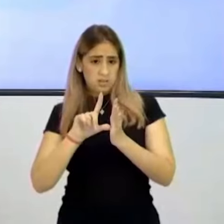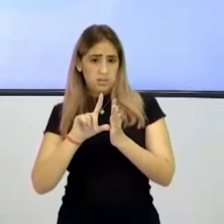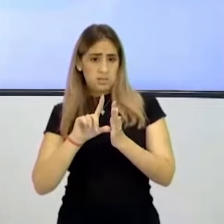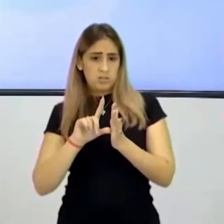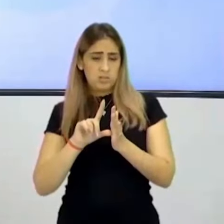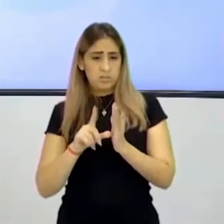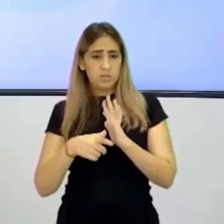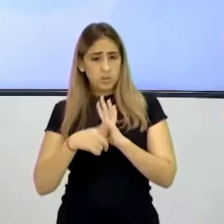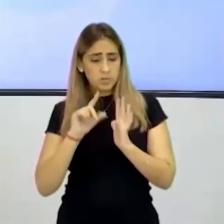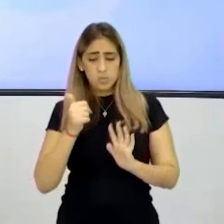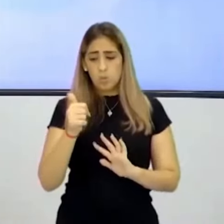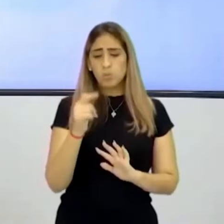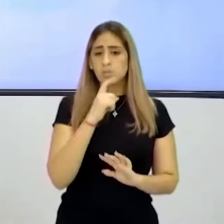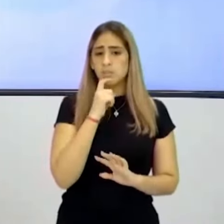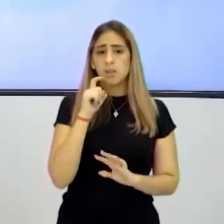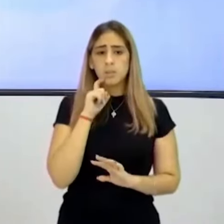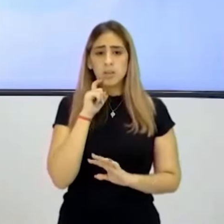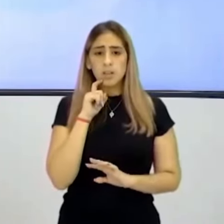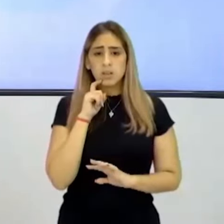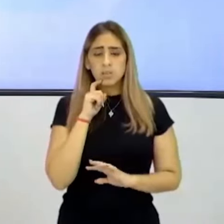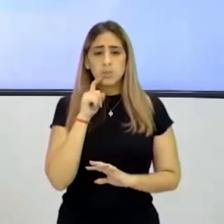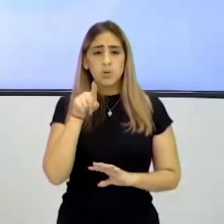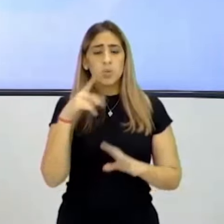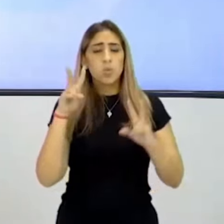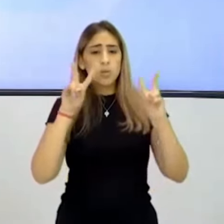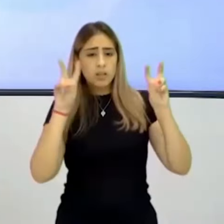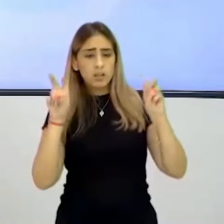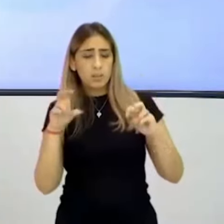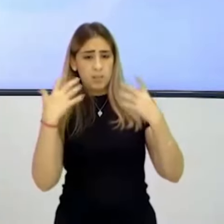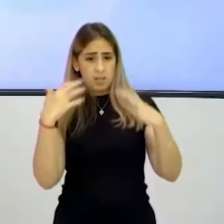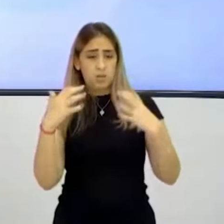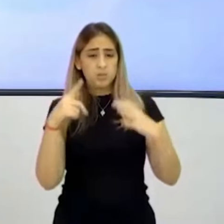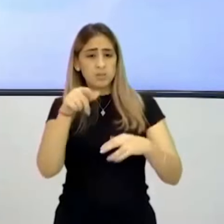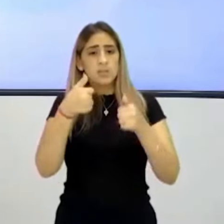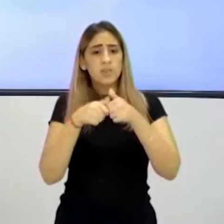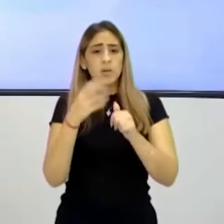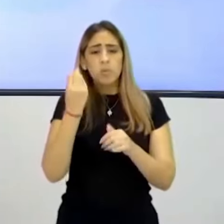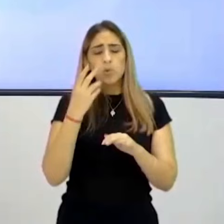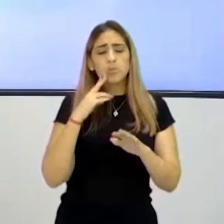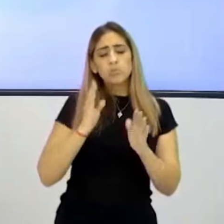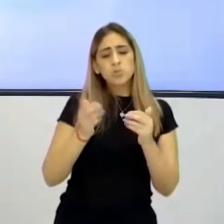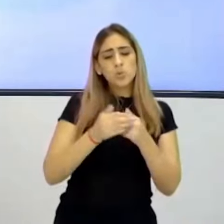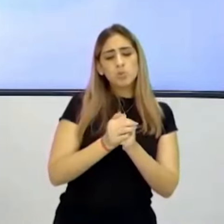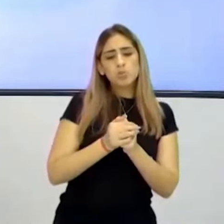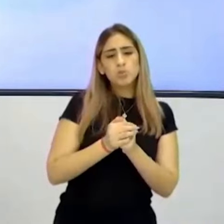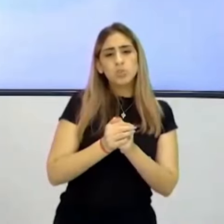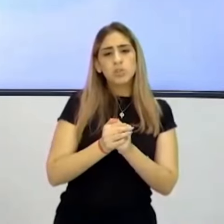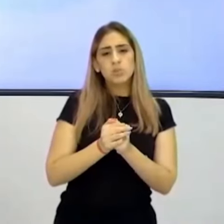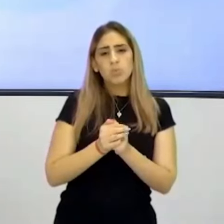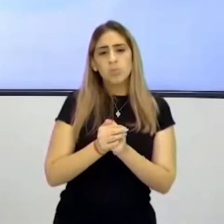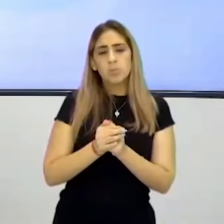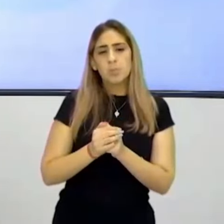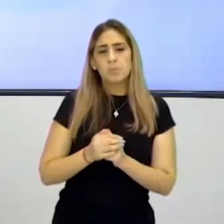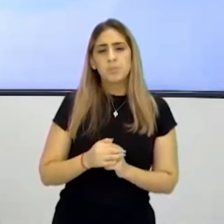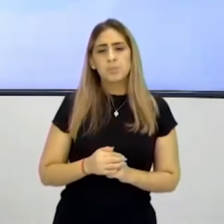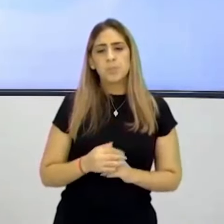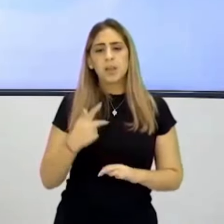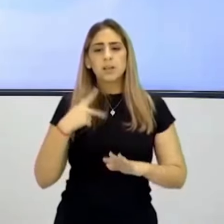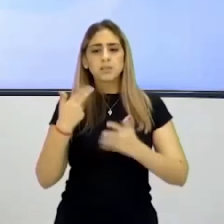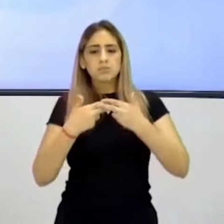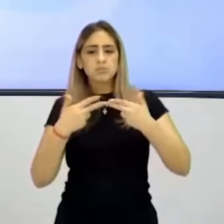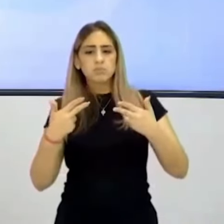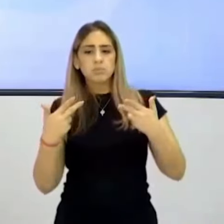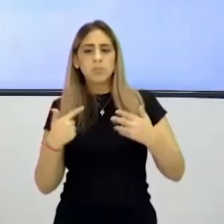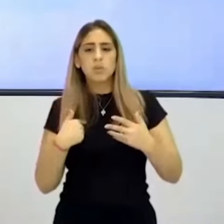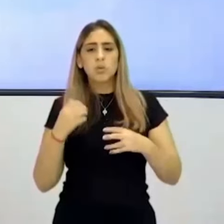antes do 11 de setembro, o tema terrorismo, ele ficava muito pautado ali entre as potências,